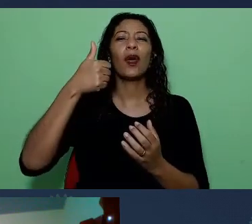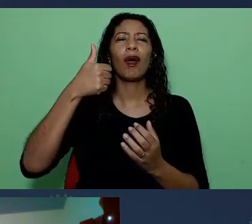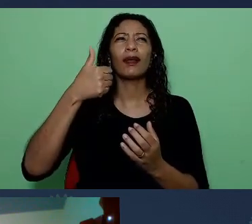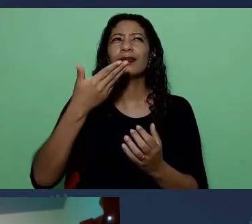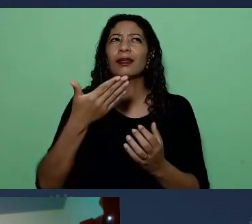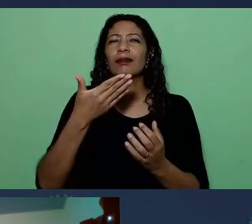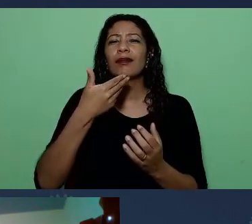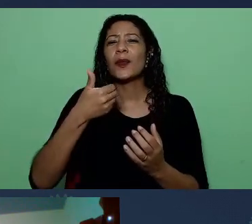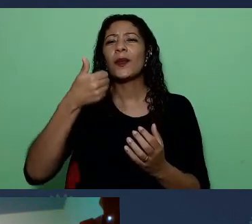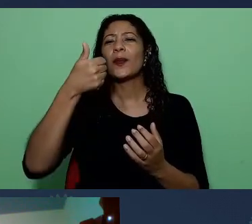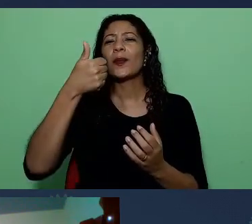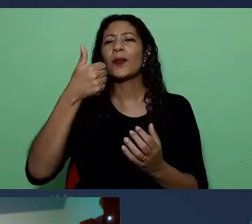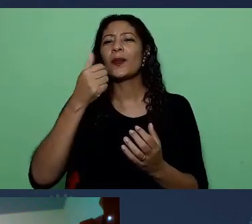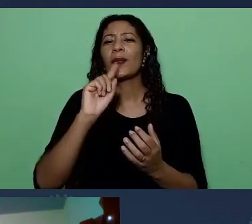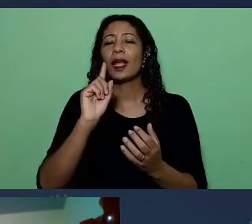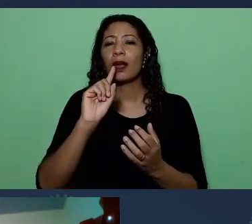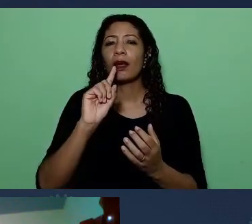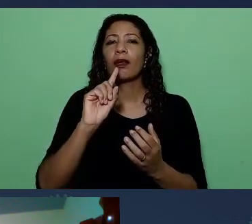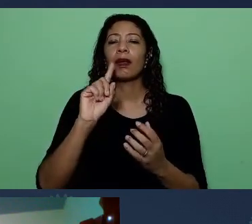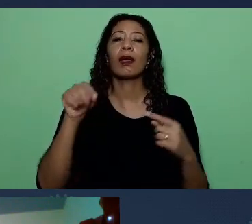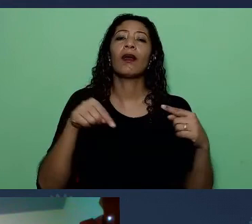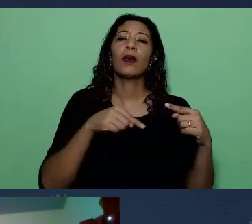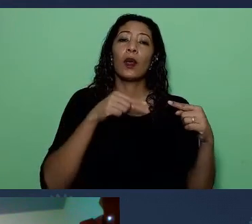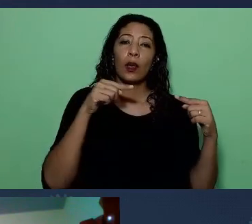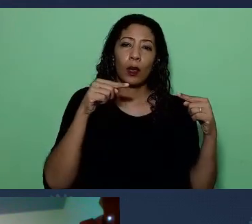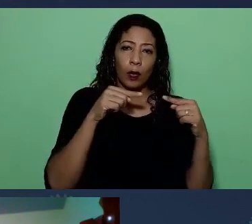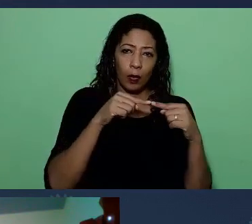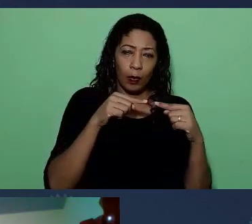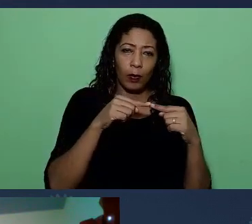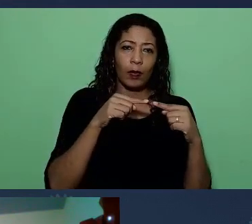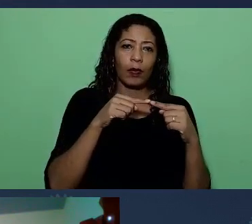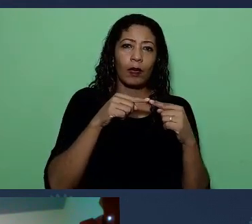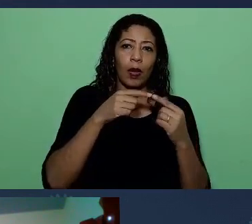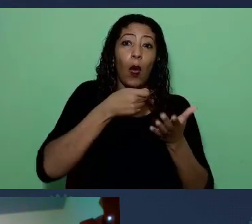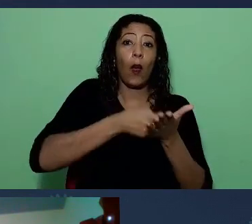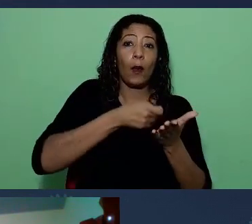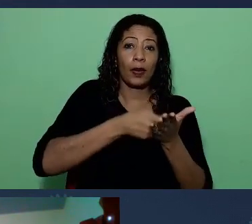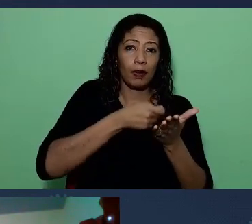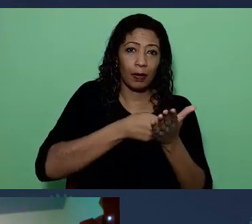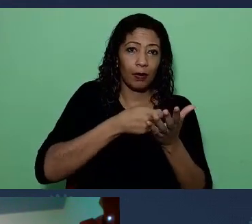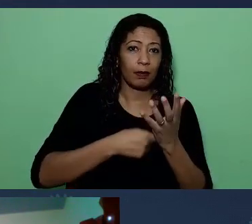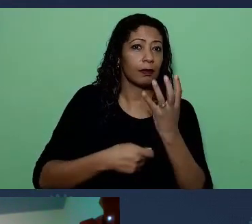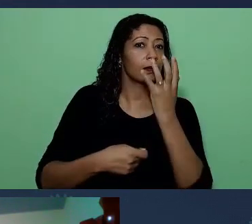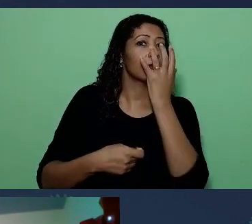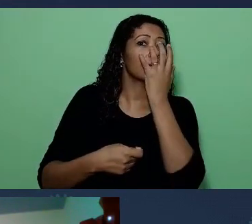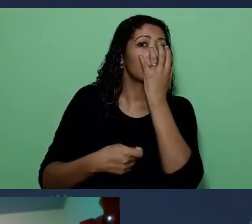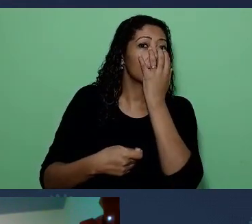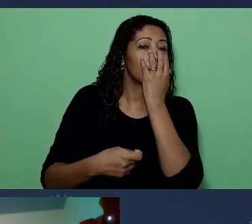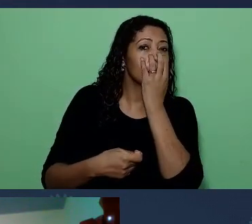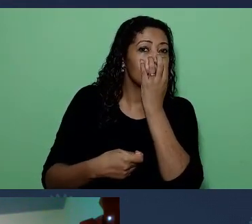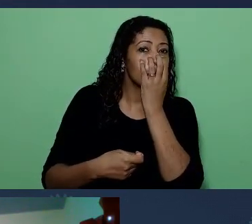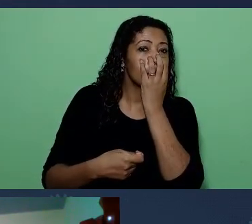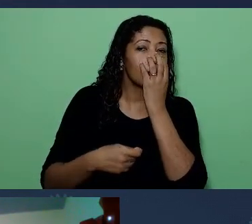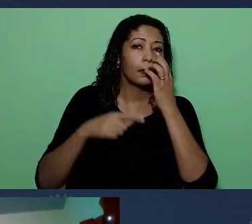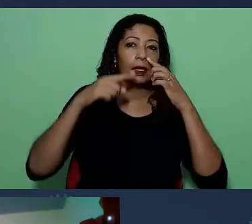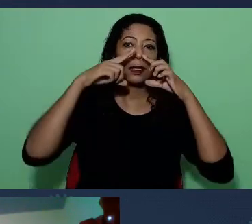melhor, é a máscara que deve obrigatoriamente ser, é aquela que